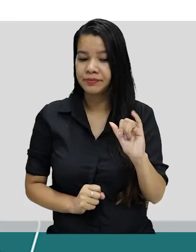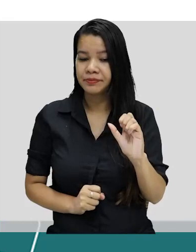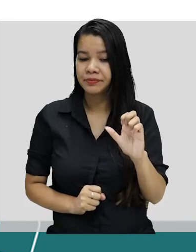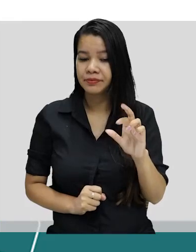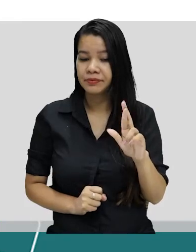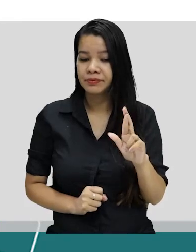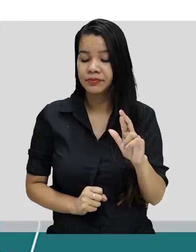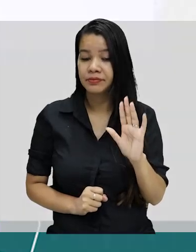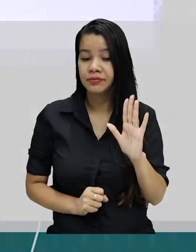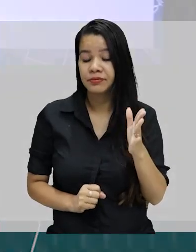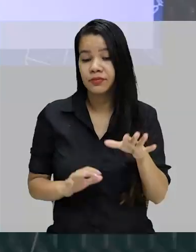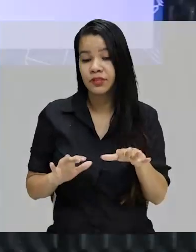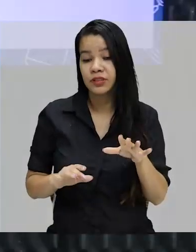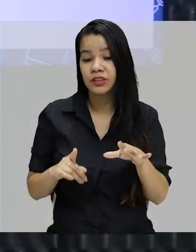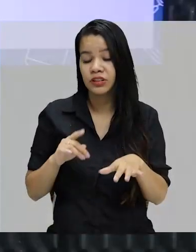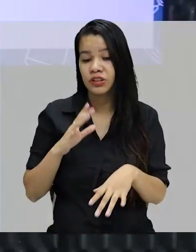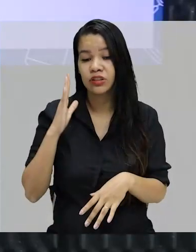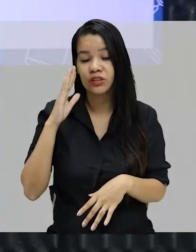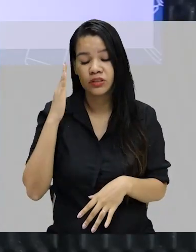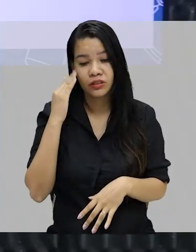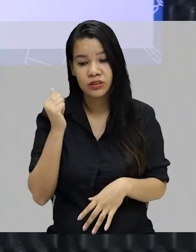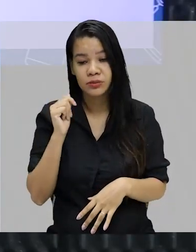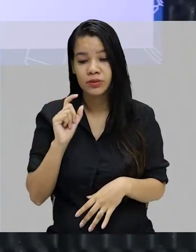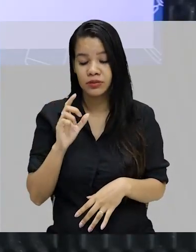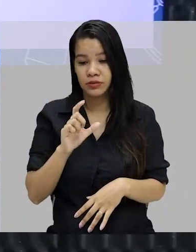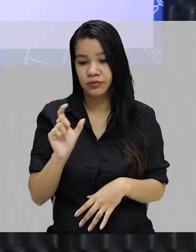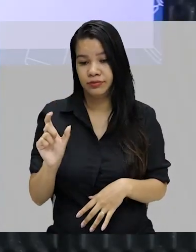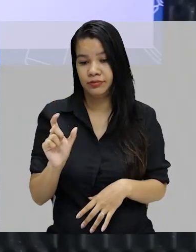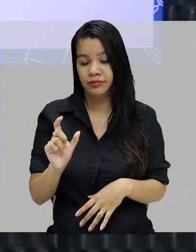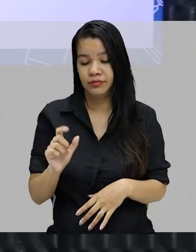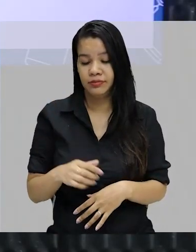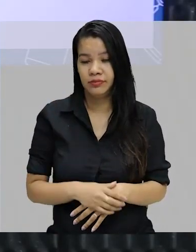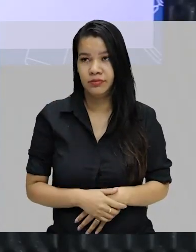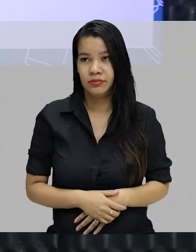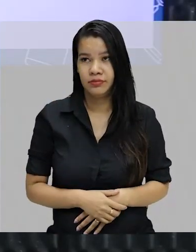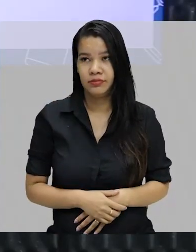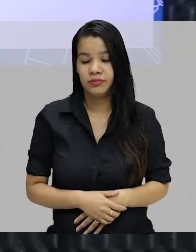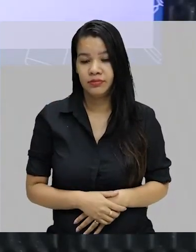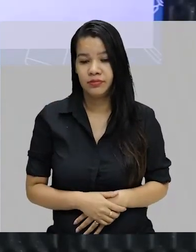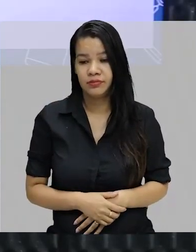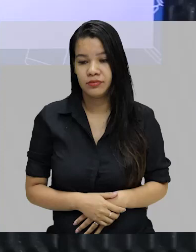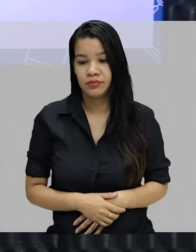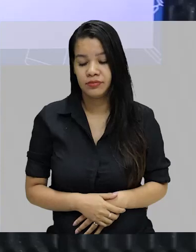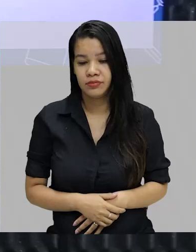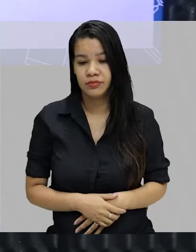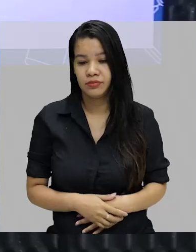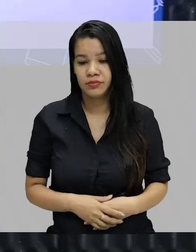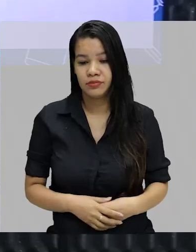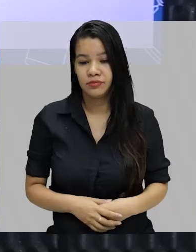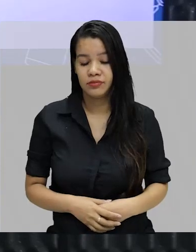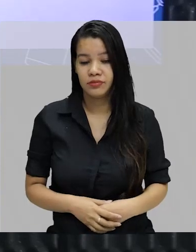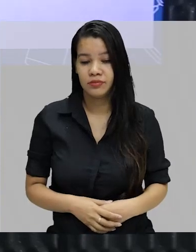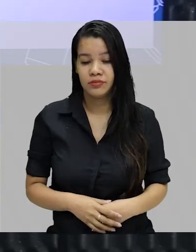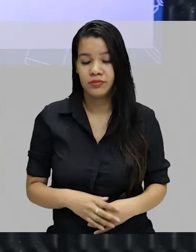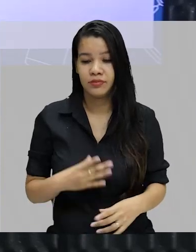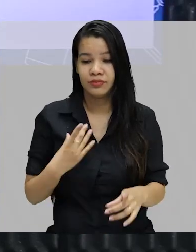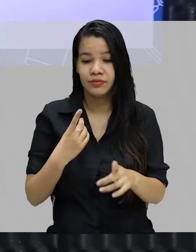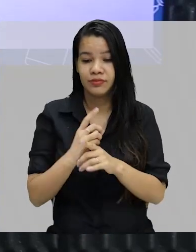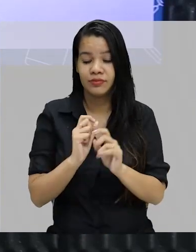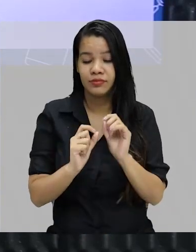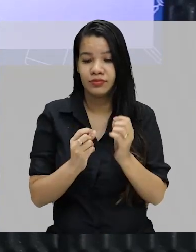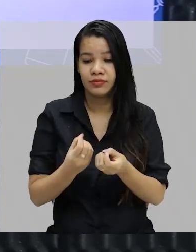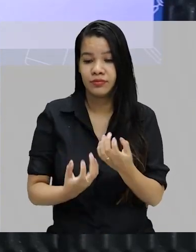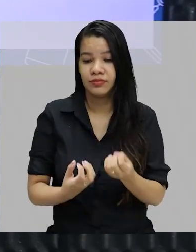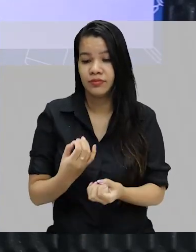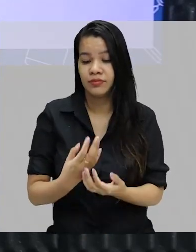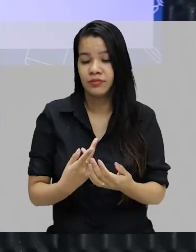falar, já ouviu esse termo, certo? Lá nos pneus dos automóveis, descobriu que o aquecimento dessa